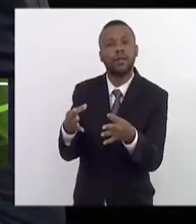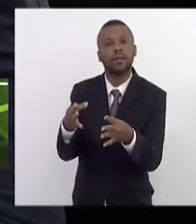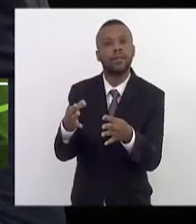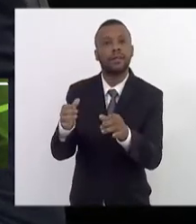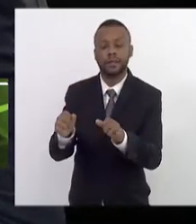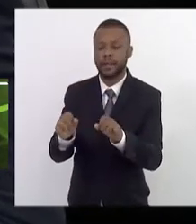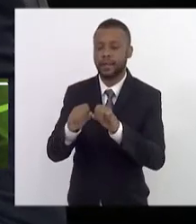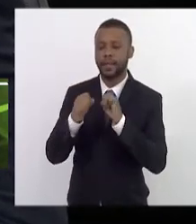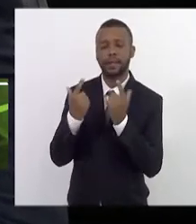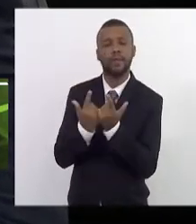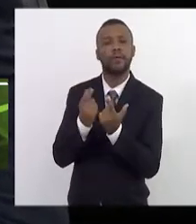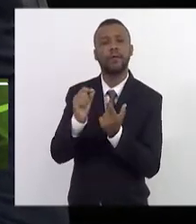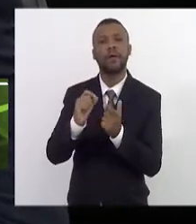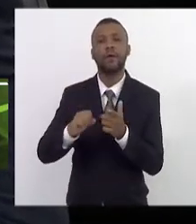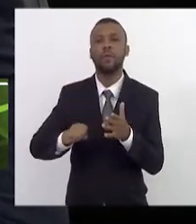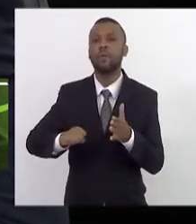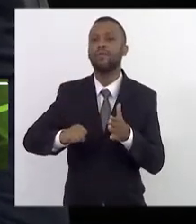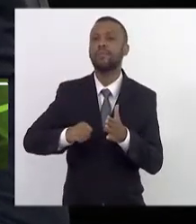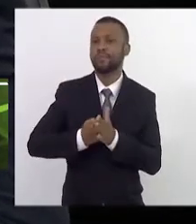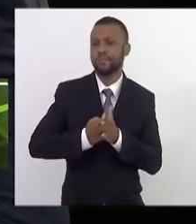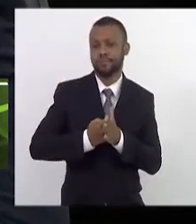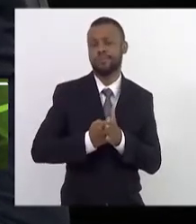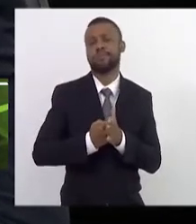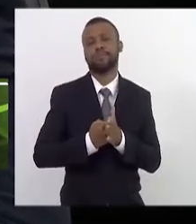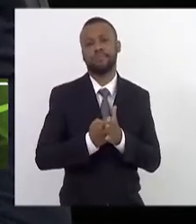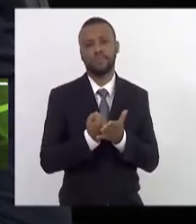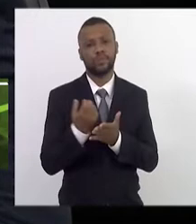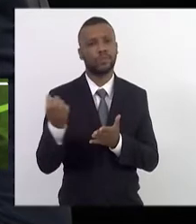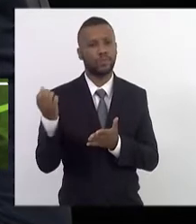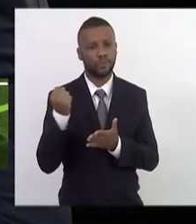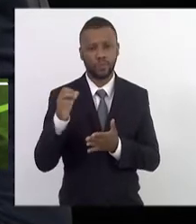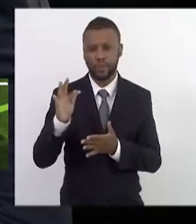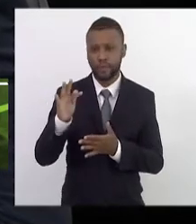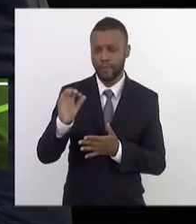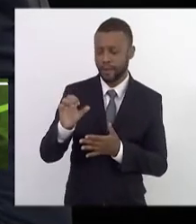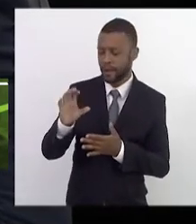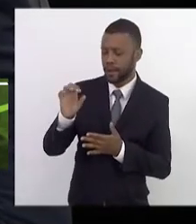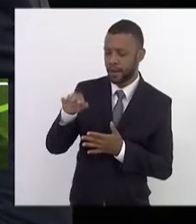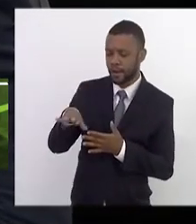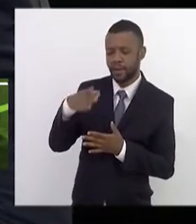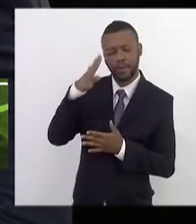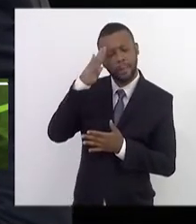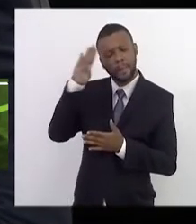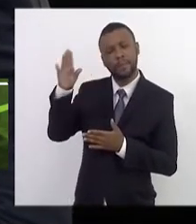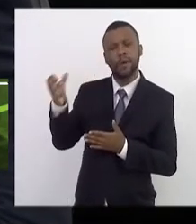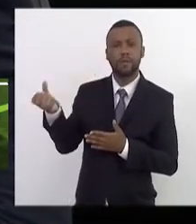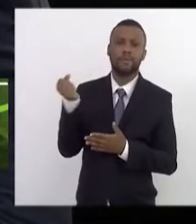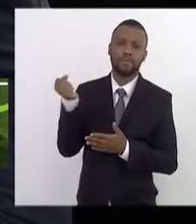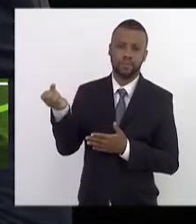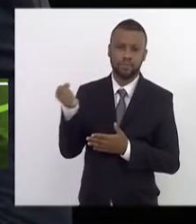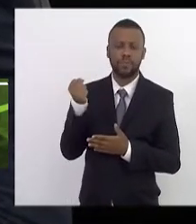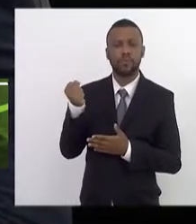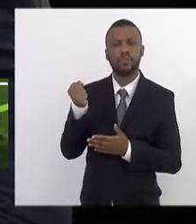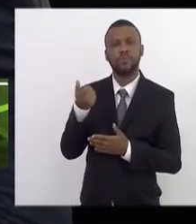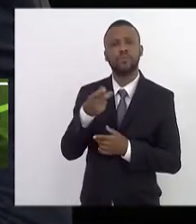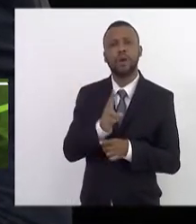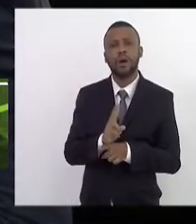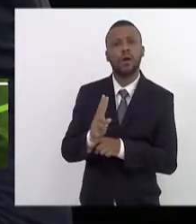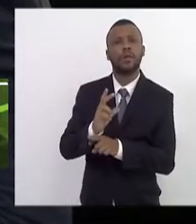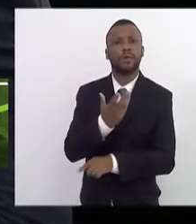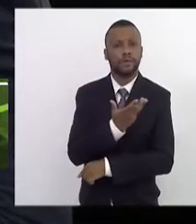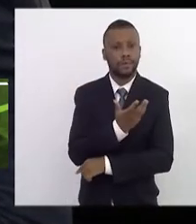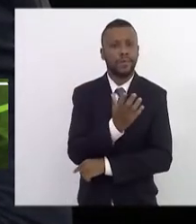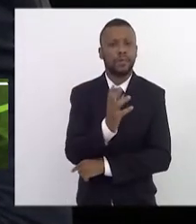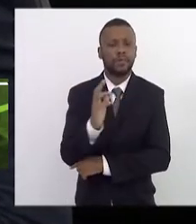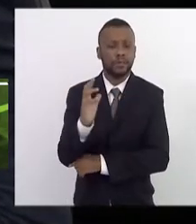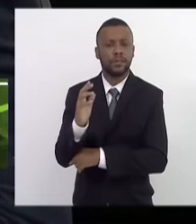o contingenciamento dos fundos. Né? O FECAM, que é o nosso principal fundo, o Fundo de Conservação Ambiental